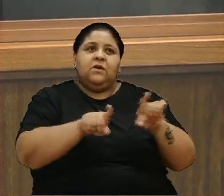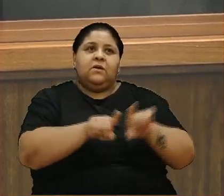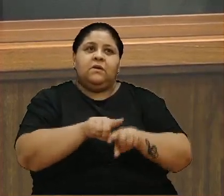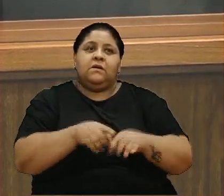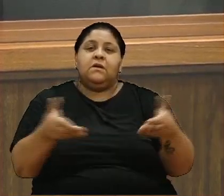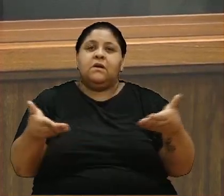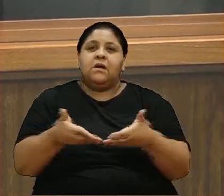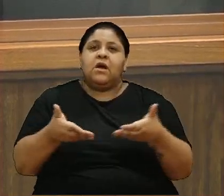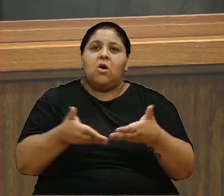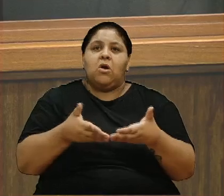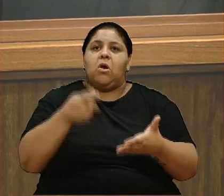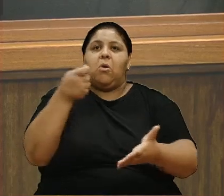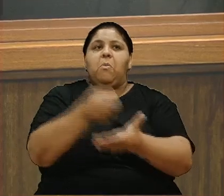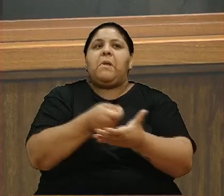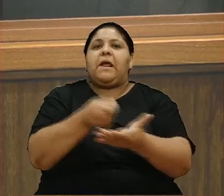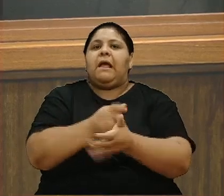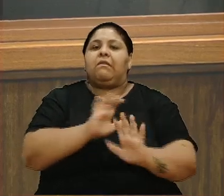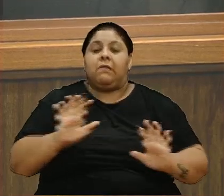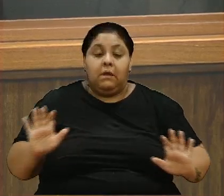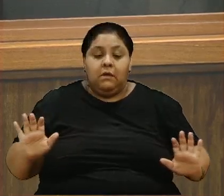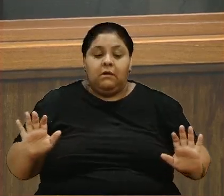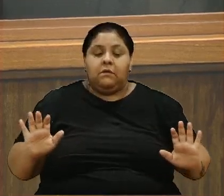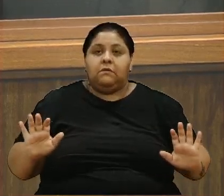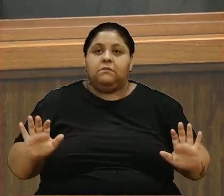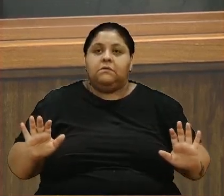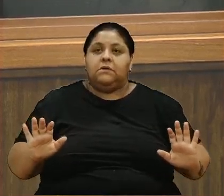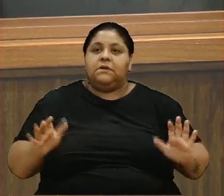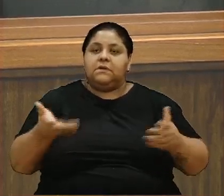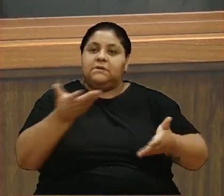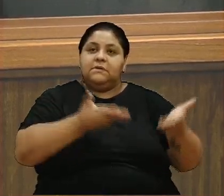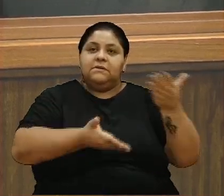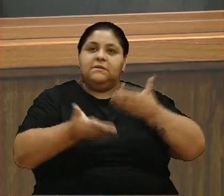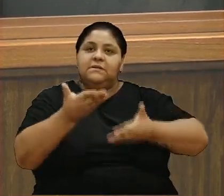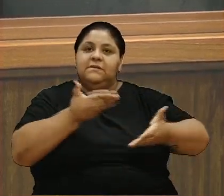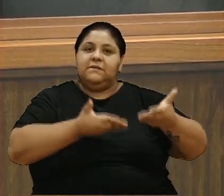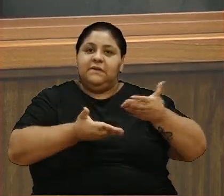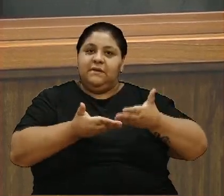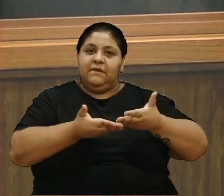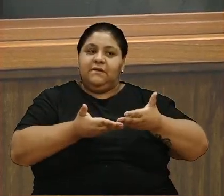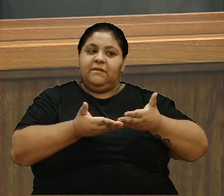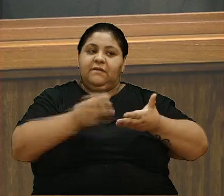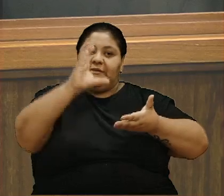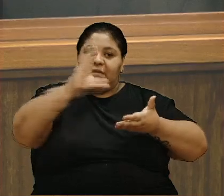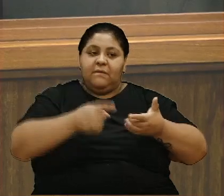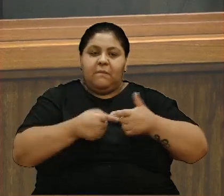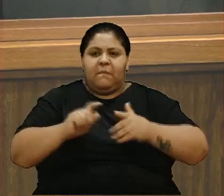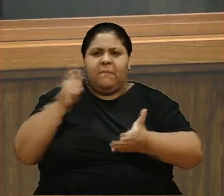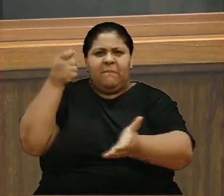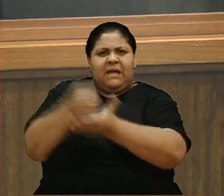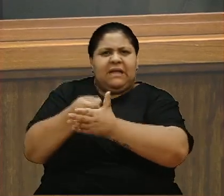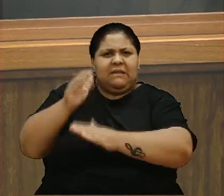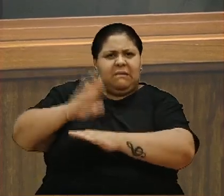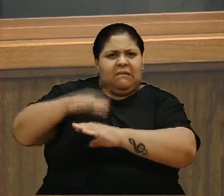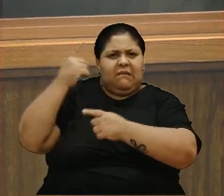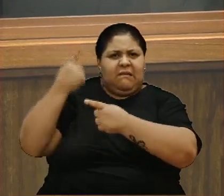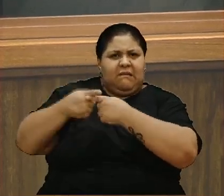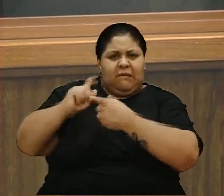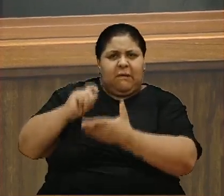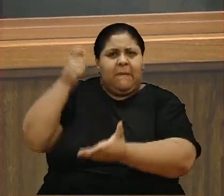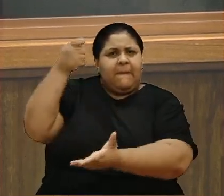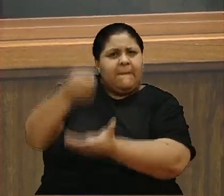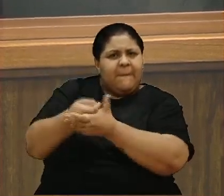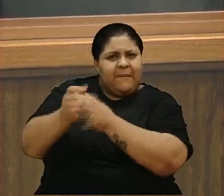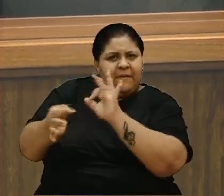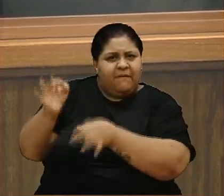agora eu sou obrigada, então eu atendo o contribuinte, mas eu estou pagando mais porque eu sou obrigado pela